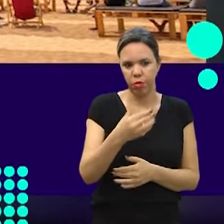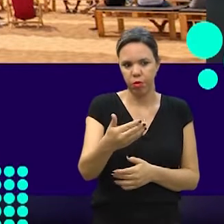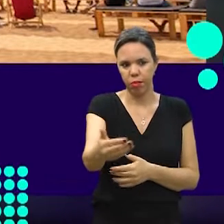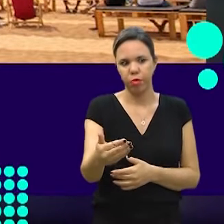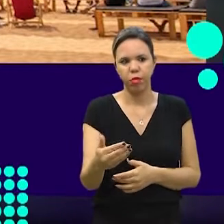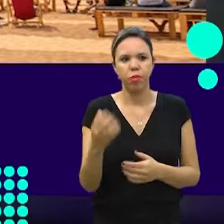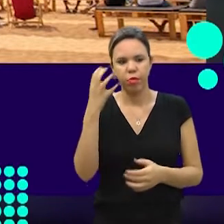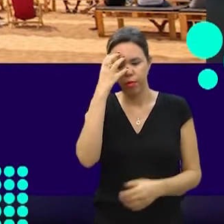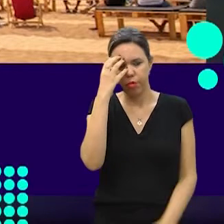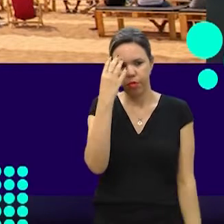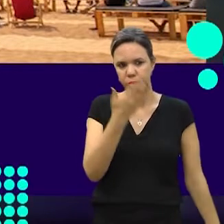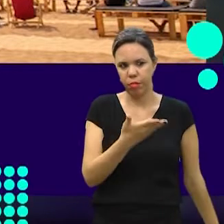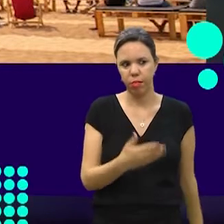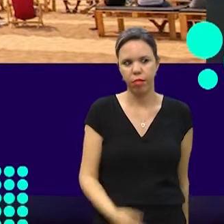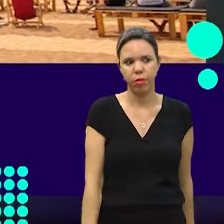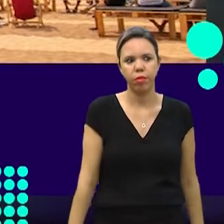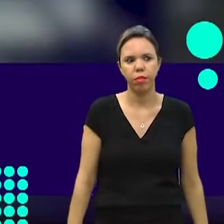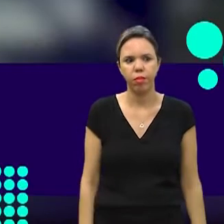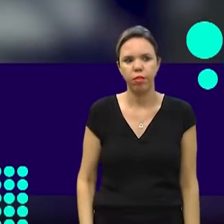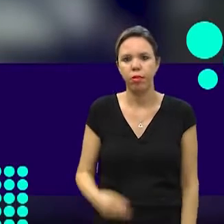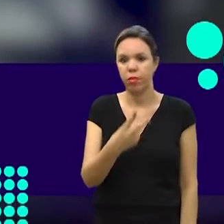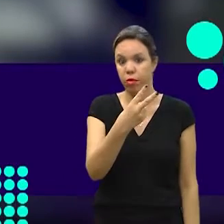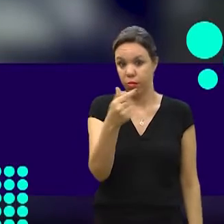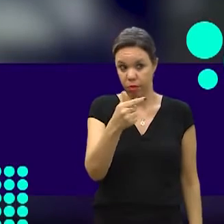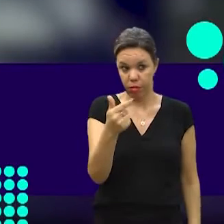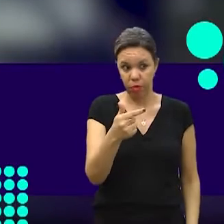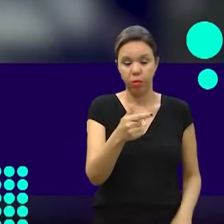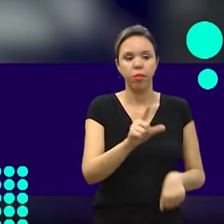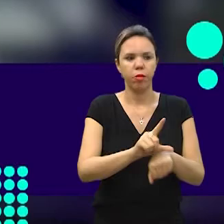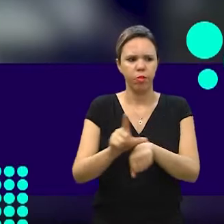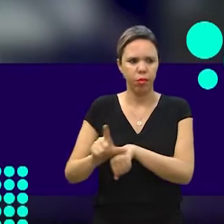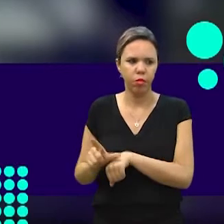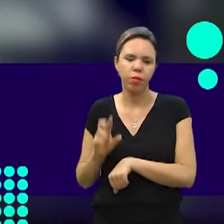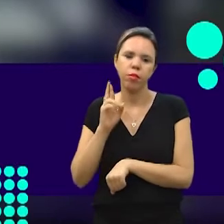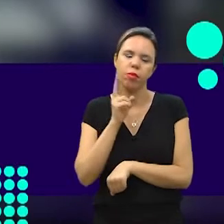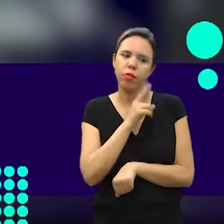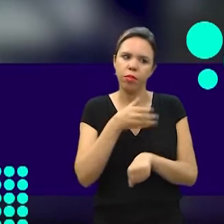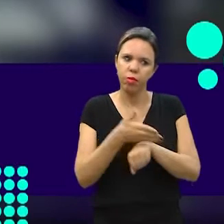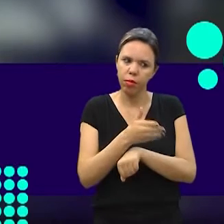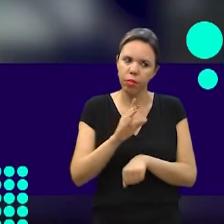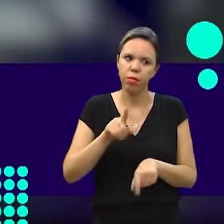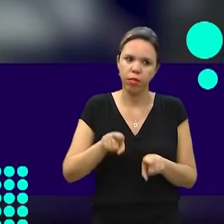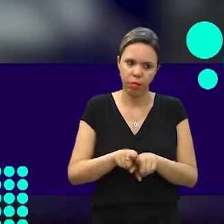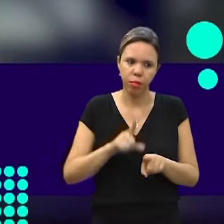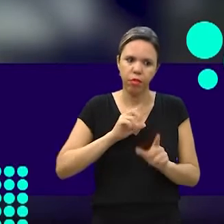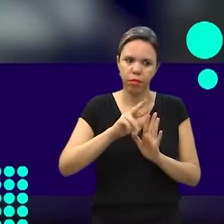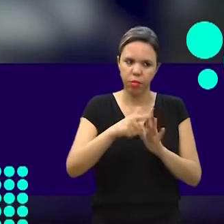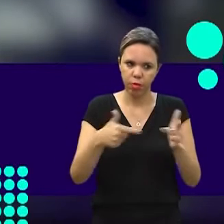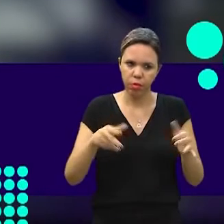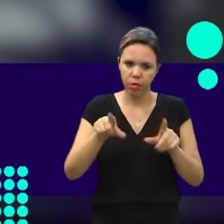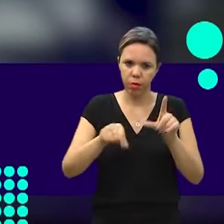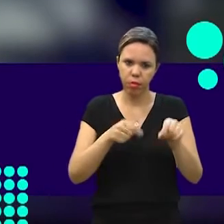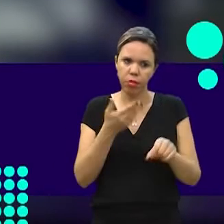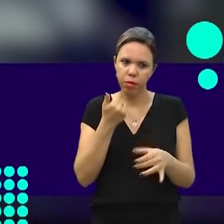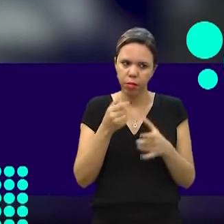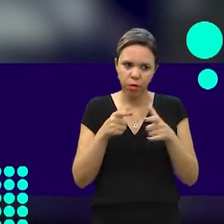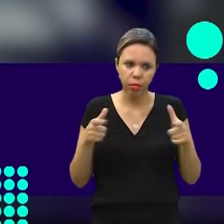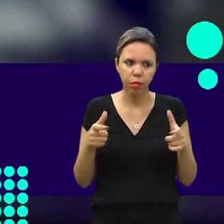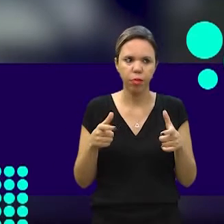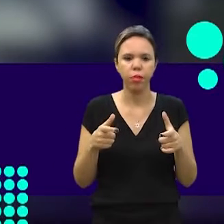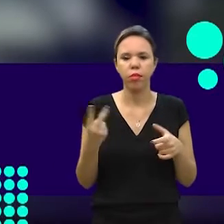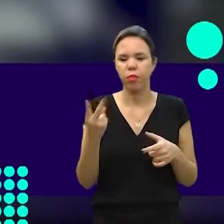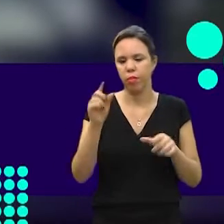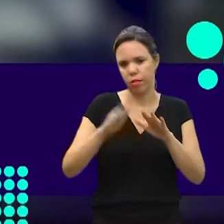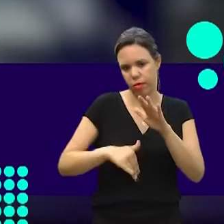e vai até domingo na Lagoa do Taquaral. Serão 22 estabelecimentos participando e garantindo diversas opções